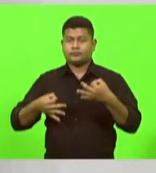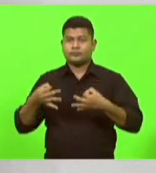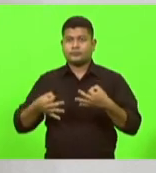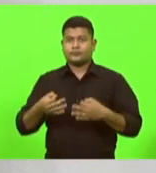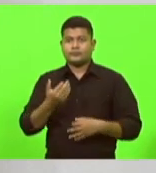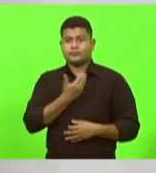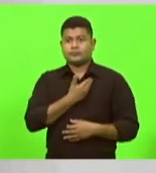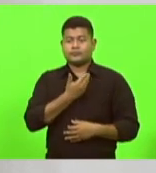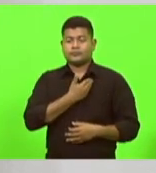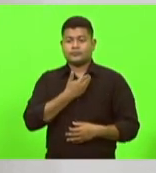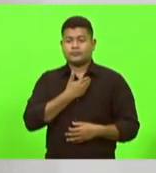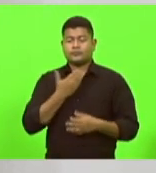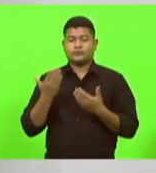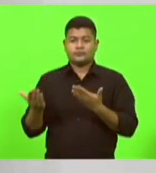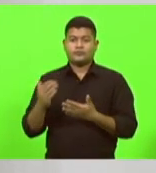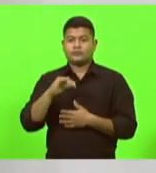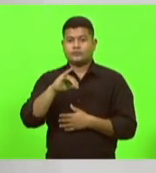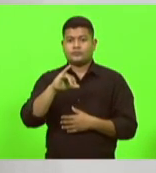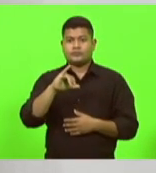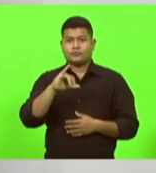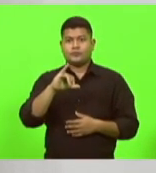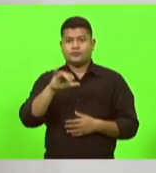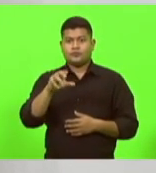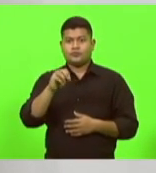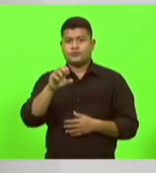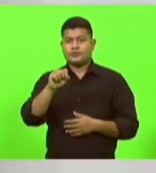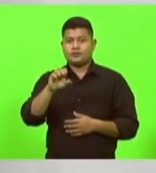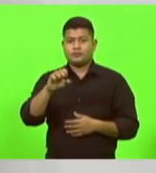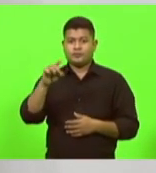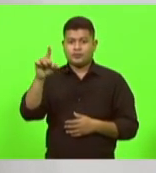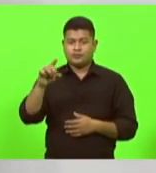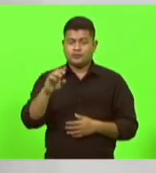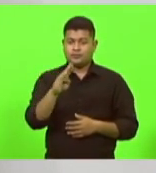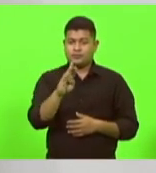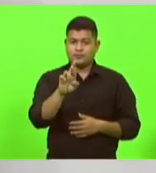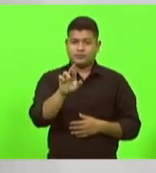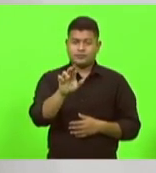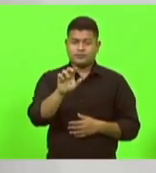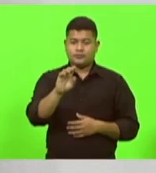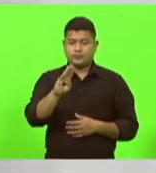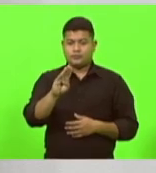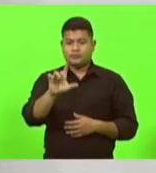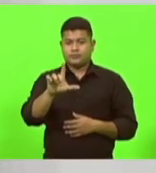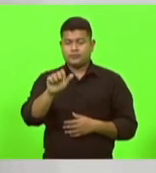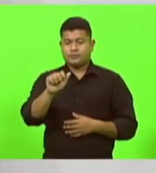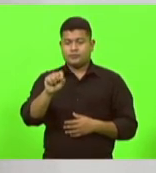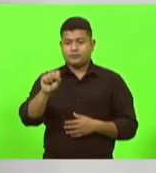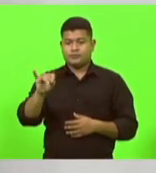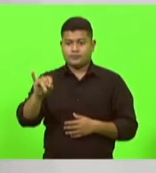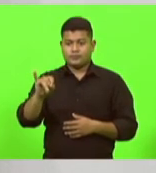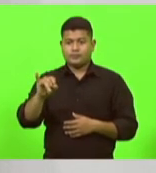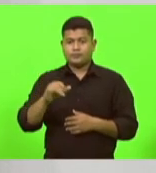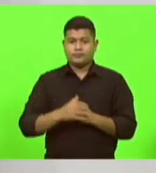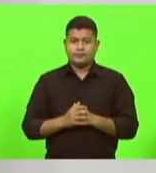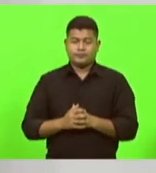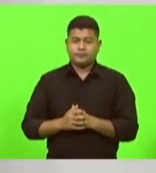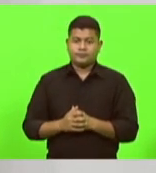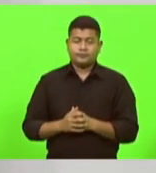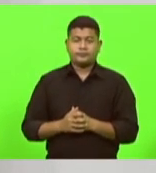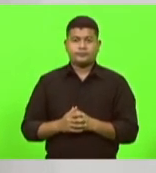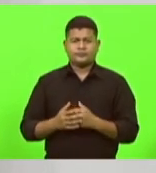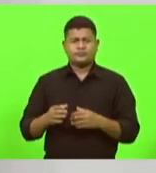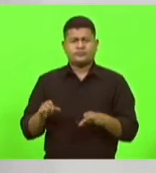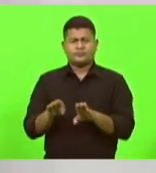desembargador João Henrique Blasi, que foi também nosso colega deputado aqui